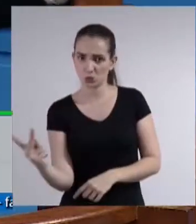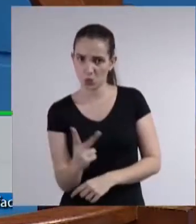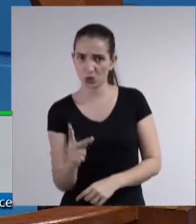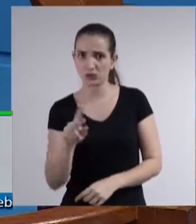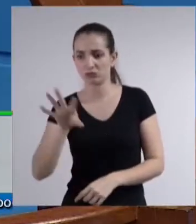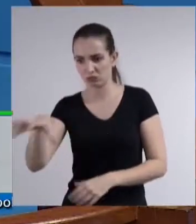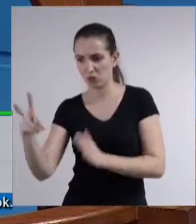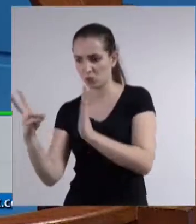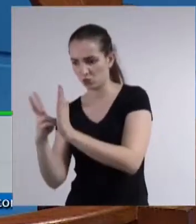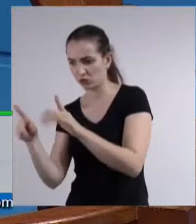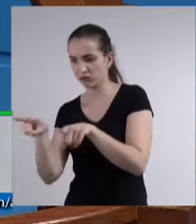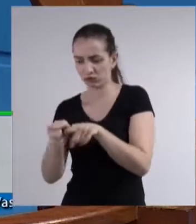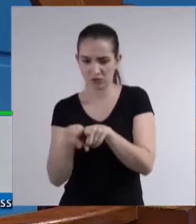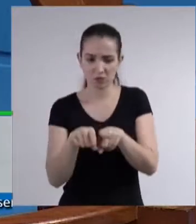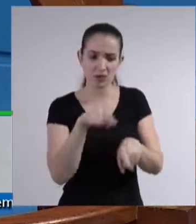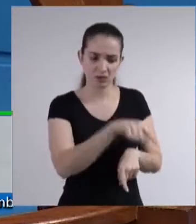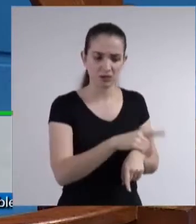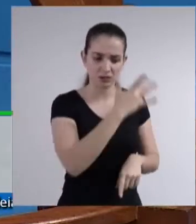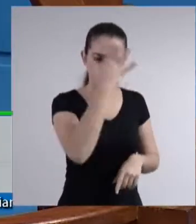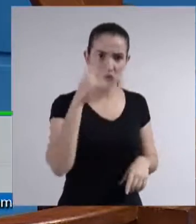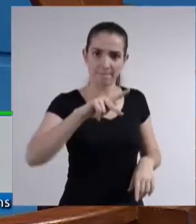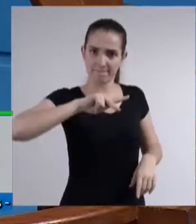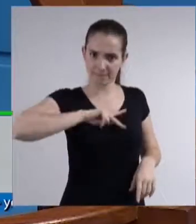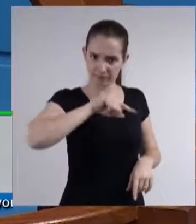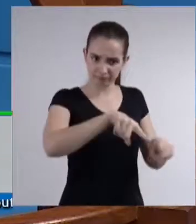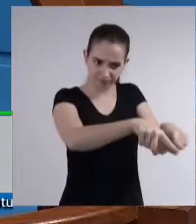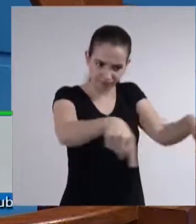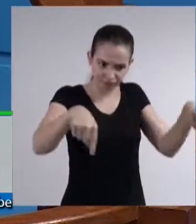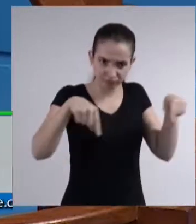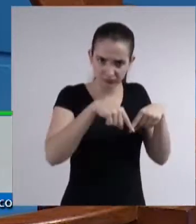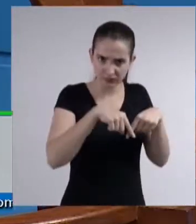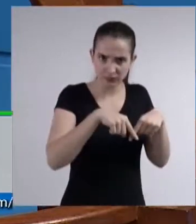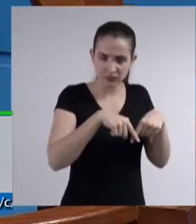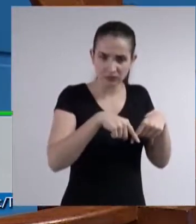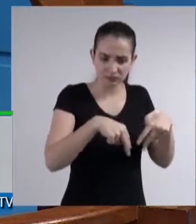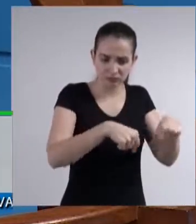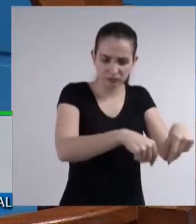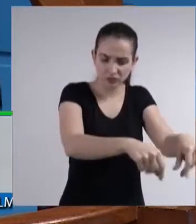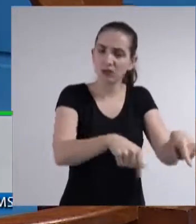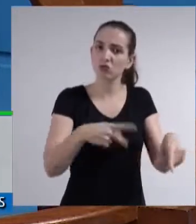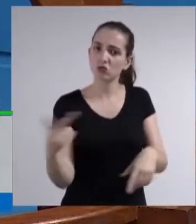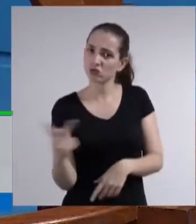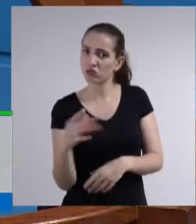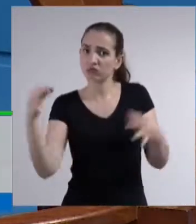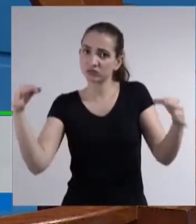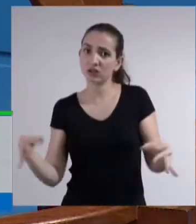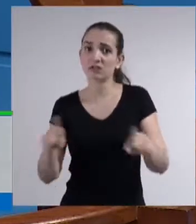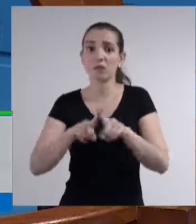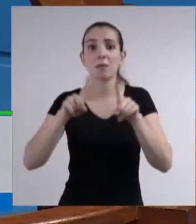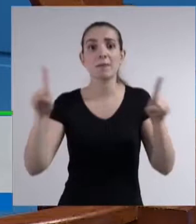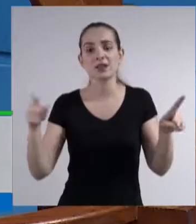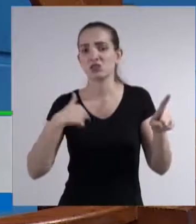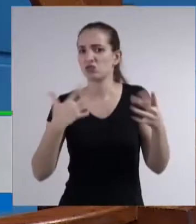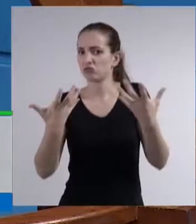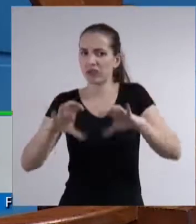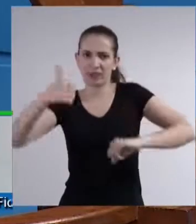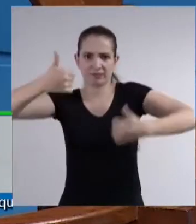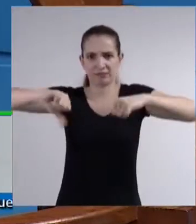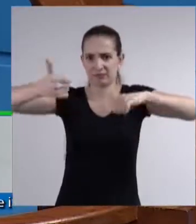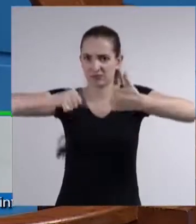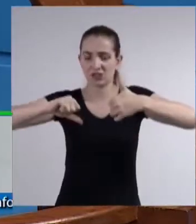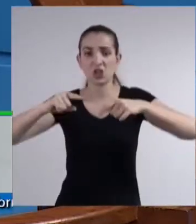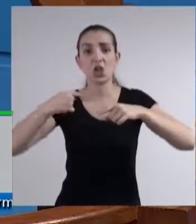razão. Eu não quero entrar no mérito. Já falei, eu só estava colocando aqui a questão